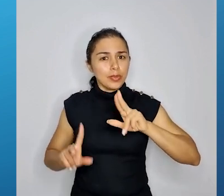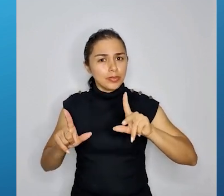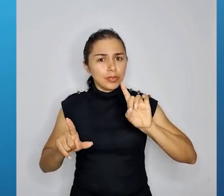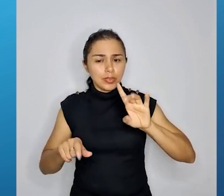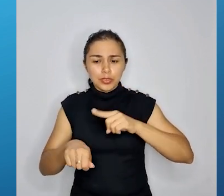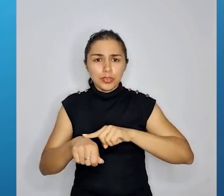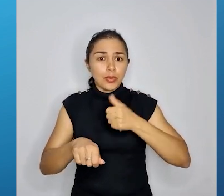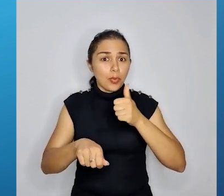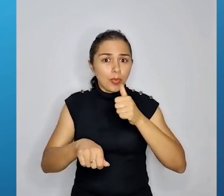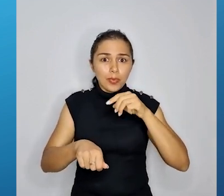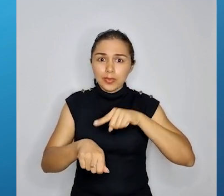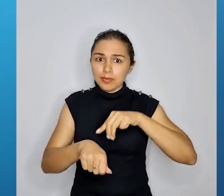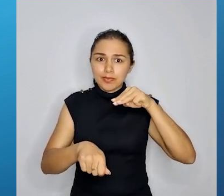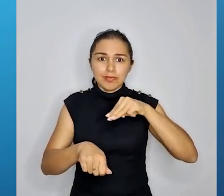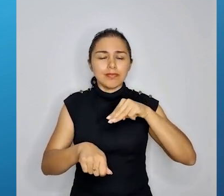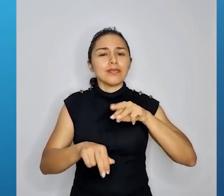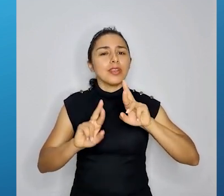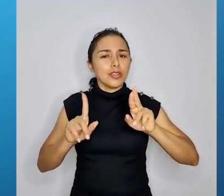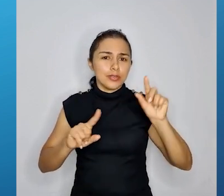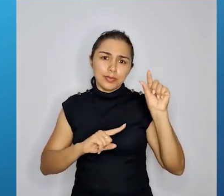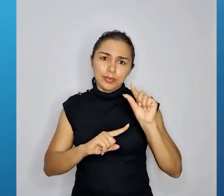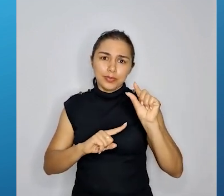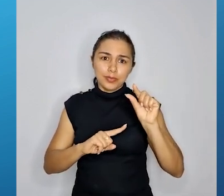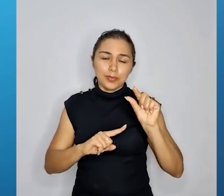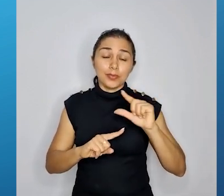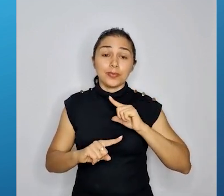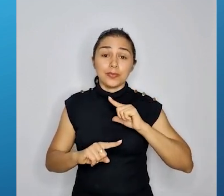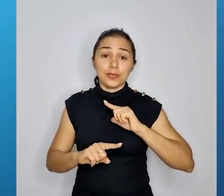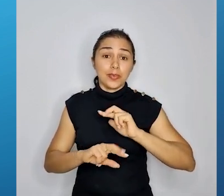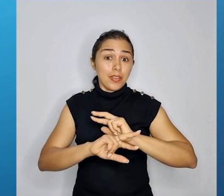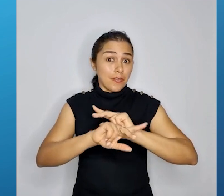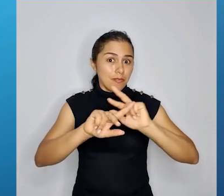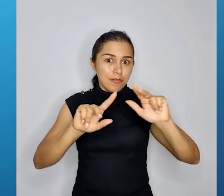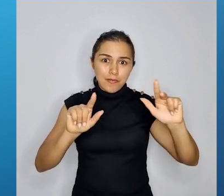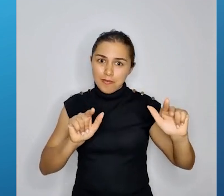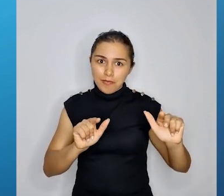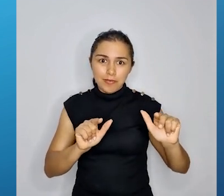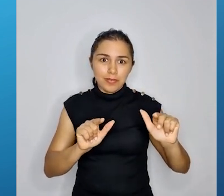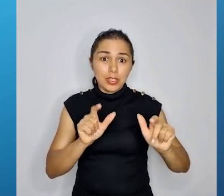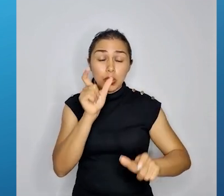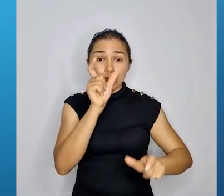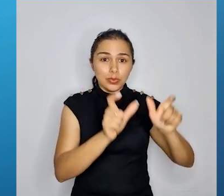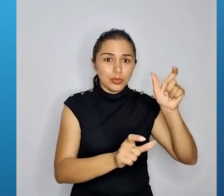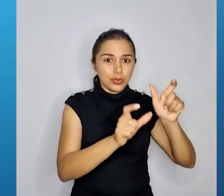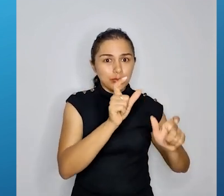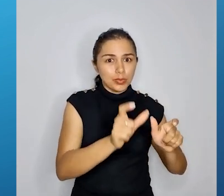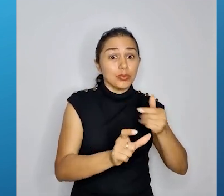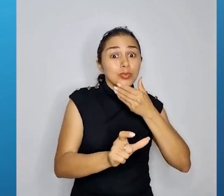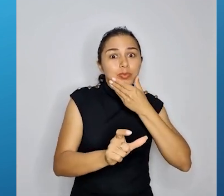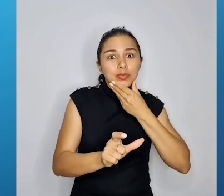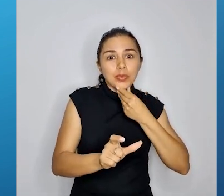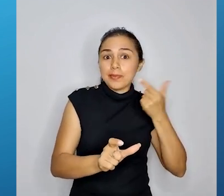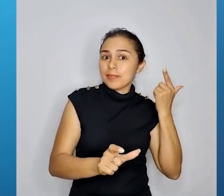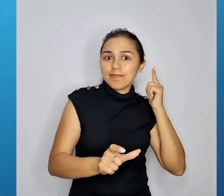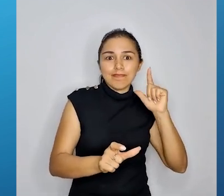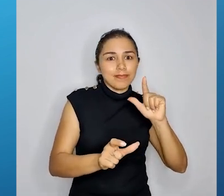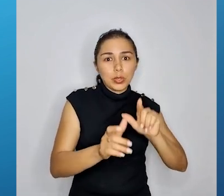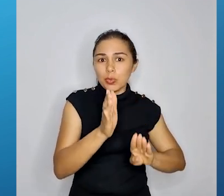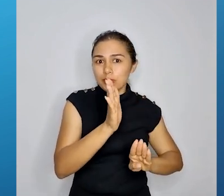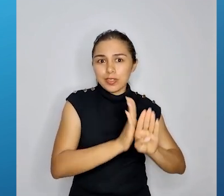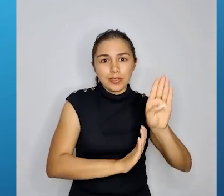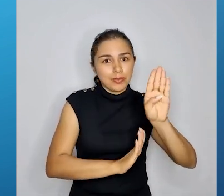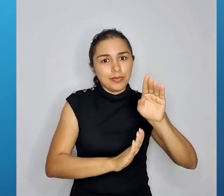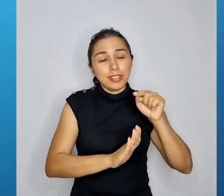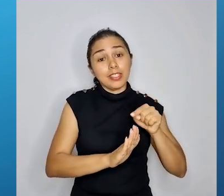Tá? Inclusive, nós temos vários atletas masculinos que não conseguem fazer uma prova dentro desse